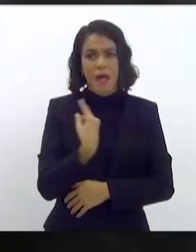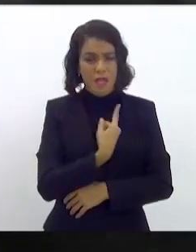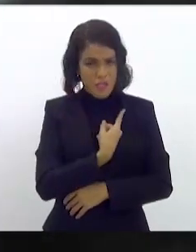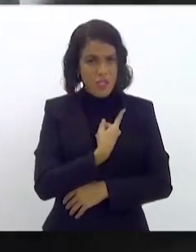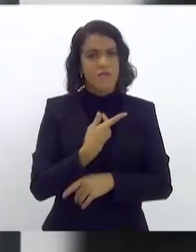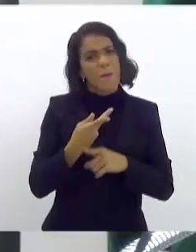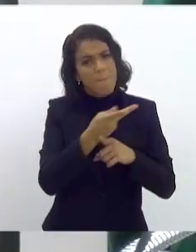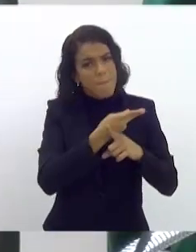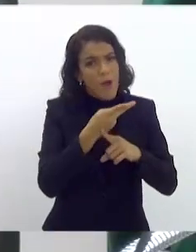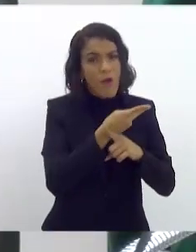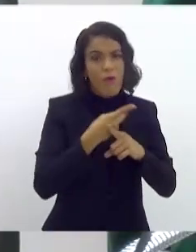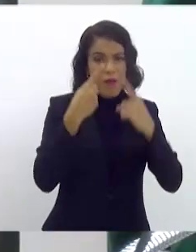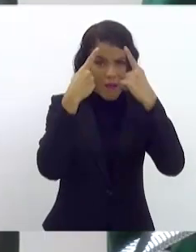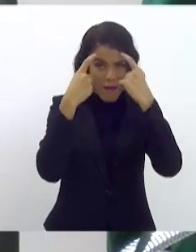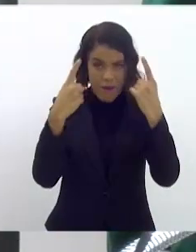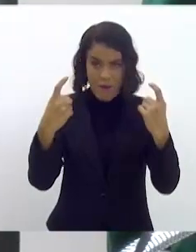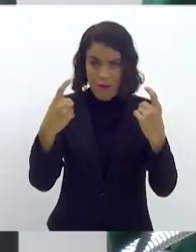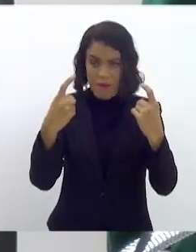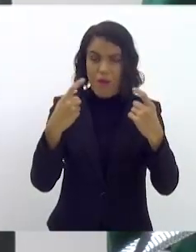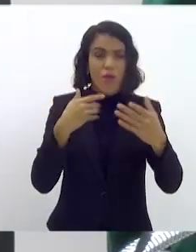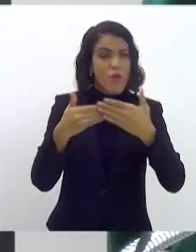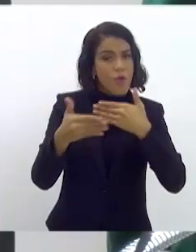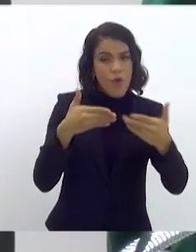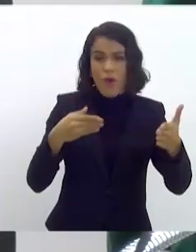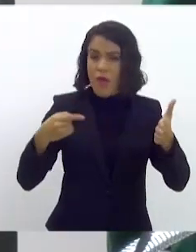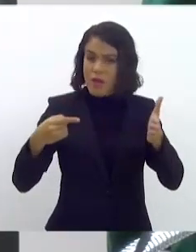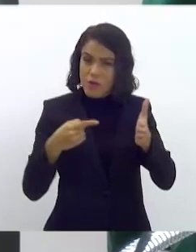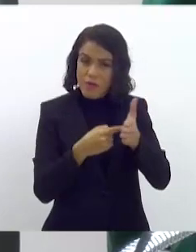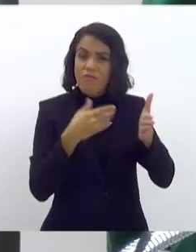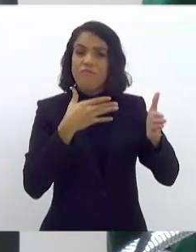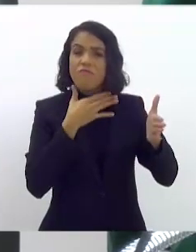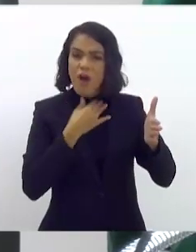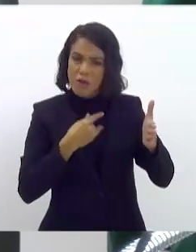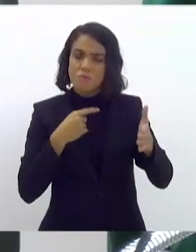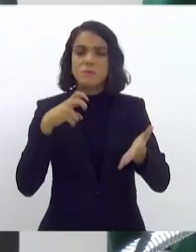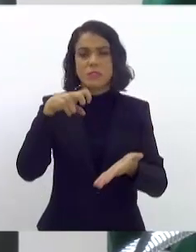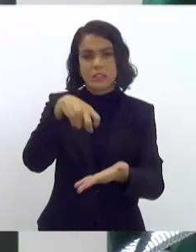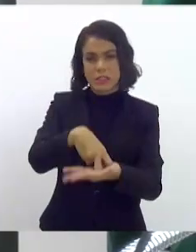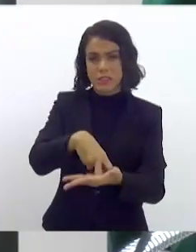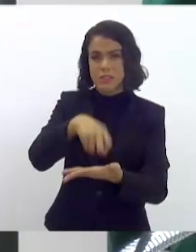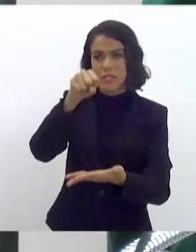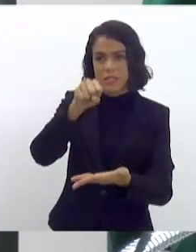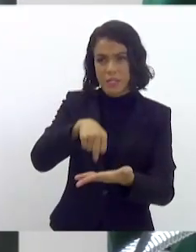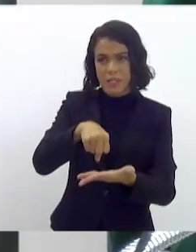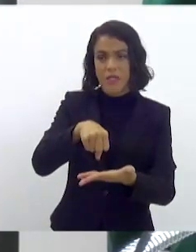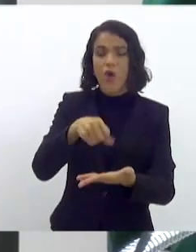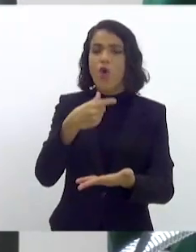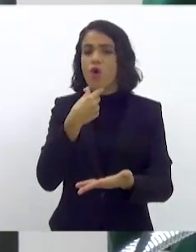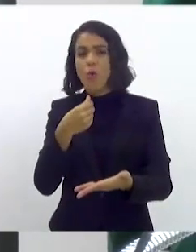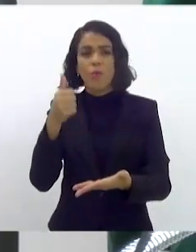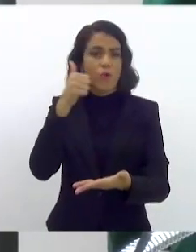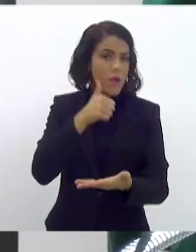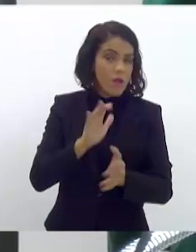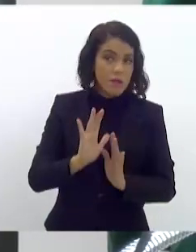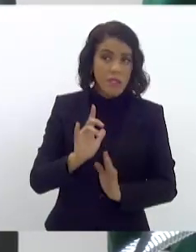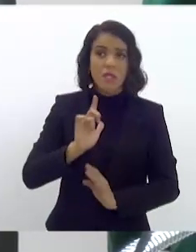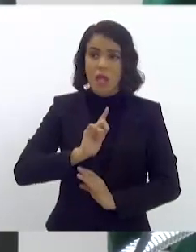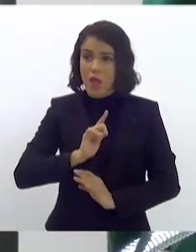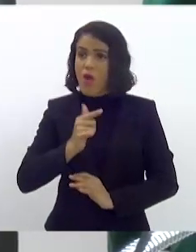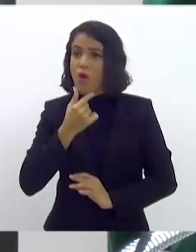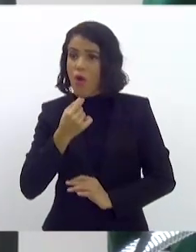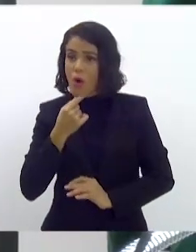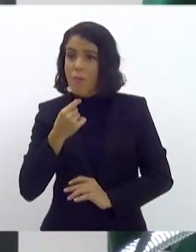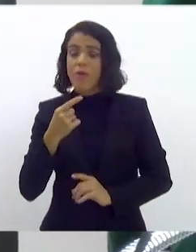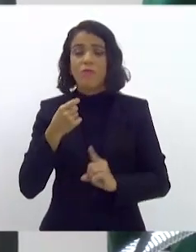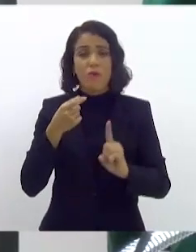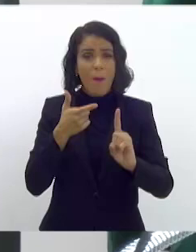qualquer violência. E qualquer denúncia que seja falsa, sim, ela tem que ser punida, se for por homem ou por mulher. Tivemos casos de homens que foram